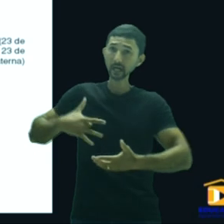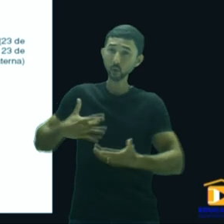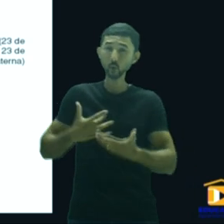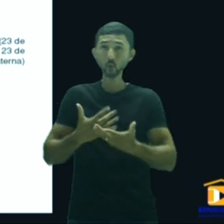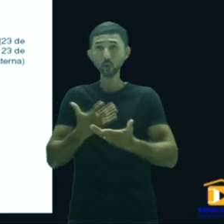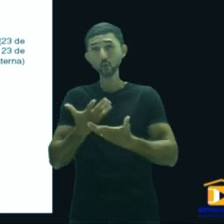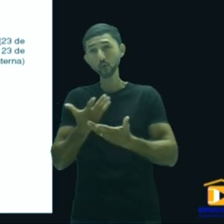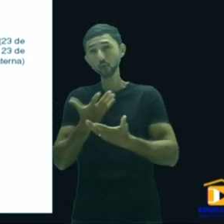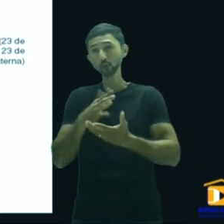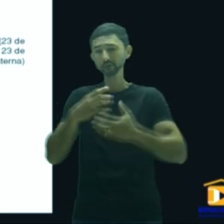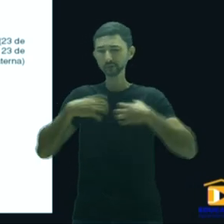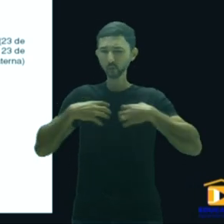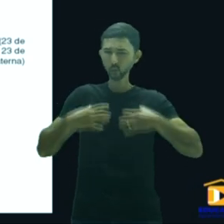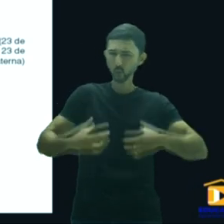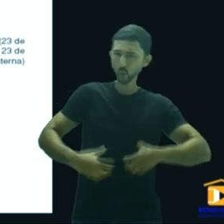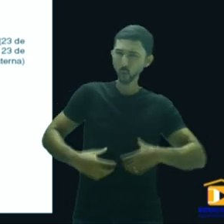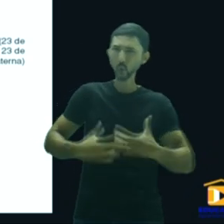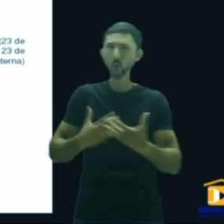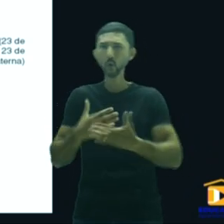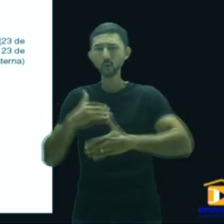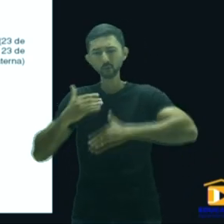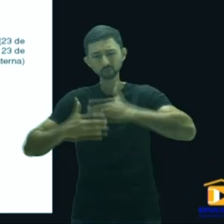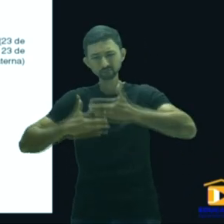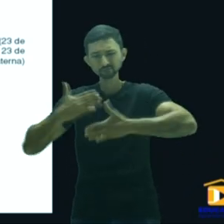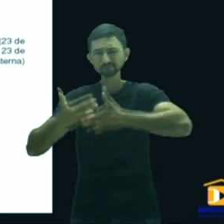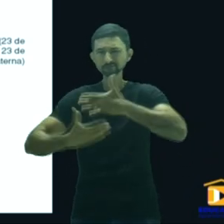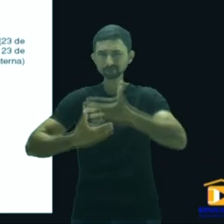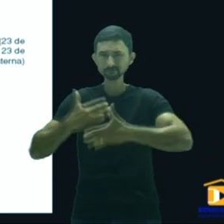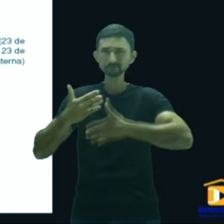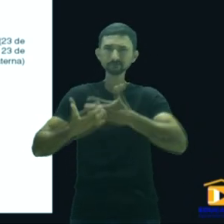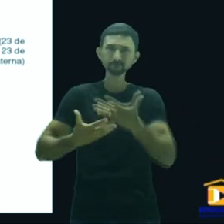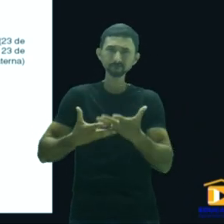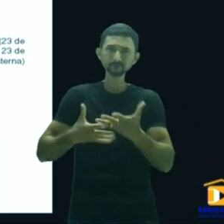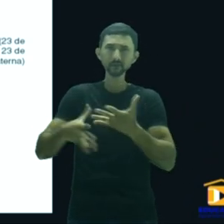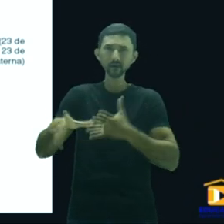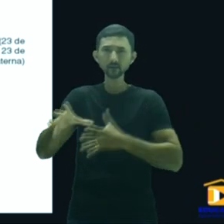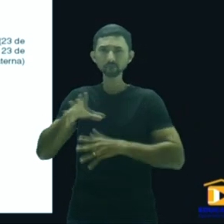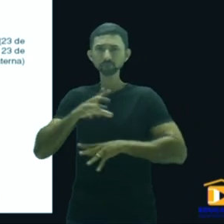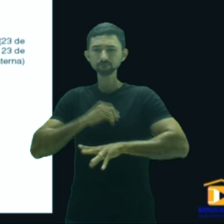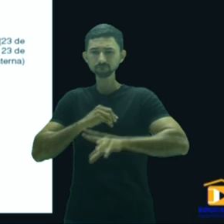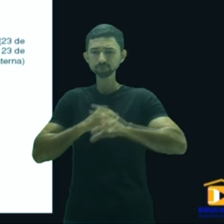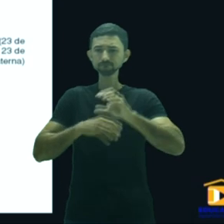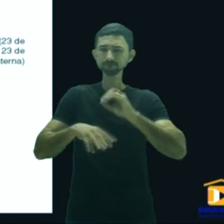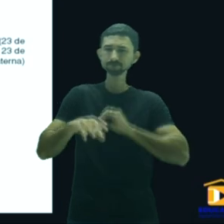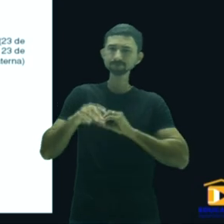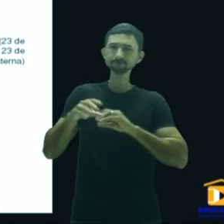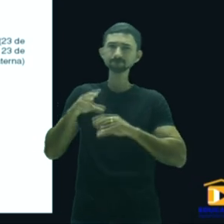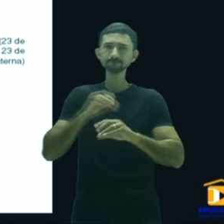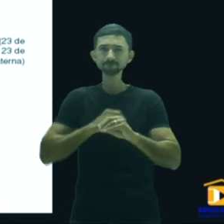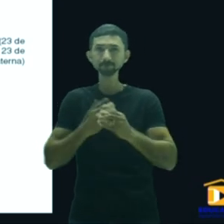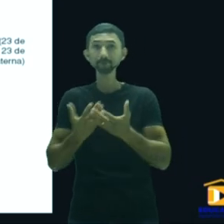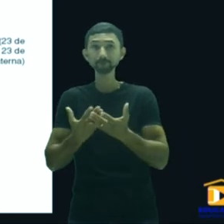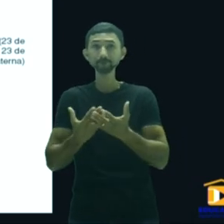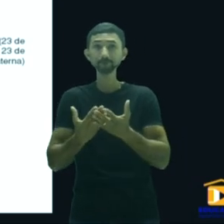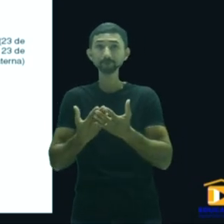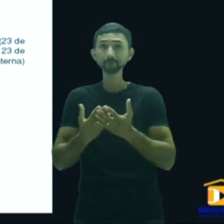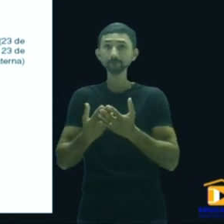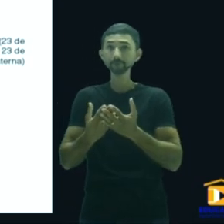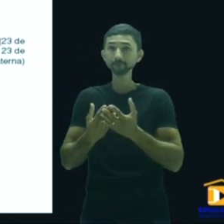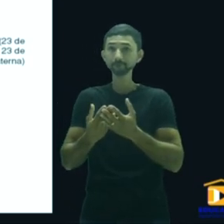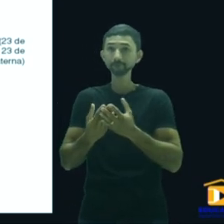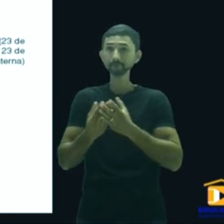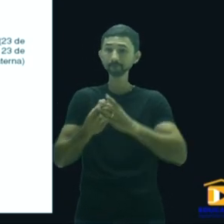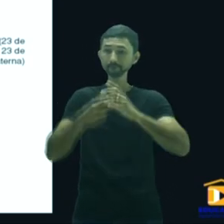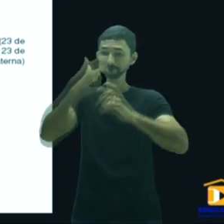1, que é uma diabetes juvenil. Ah, ou seja, estou falando para vocês de um caráter o